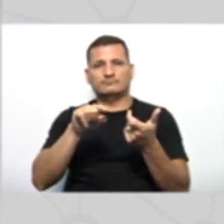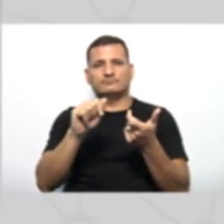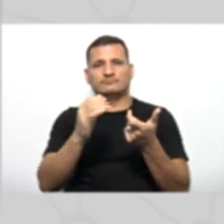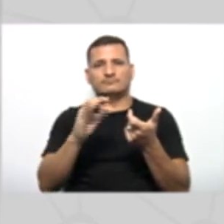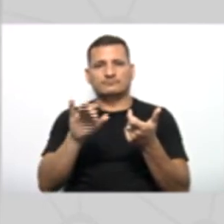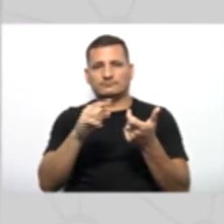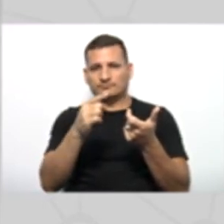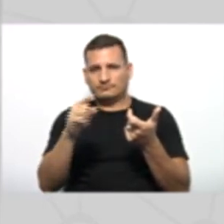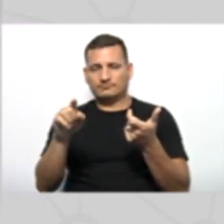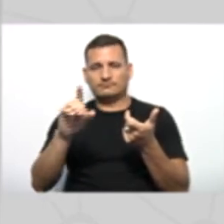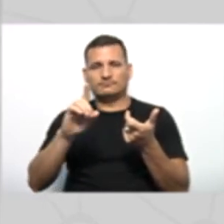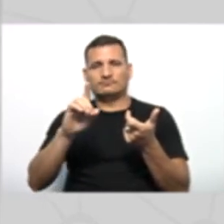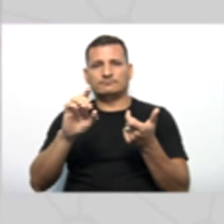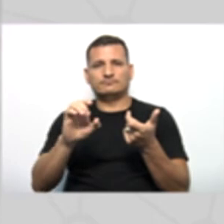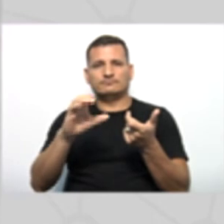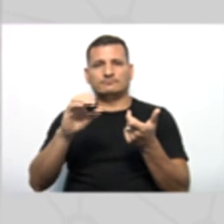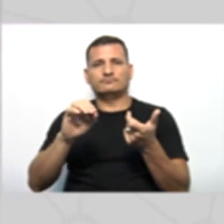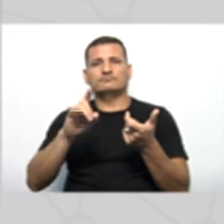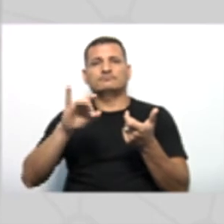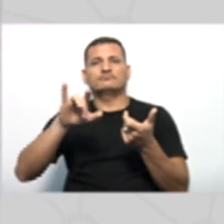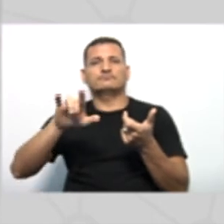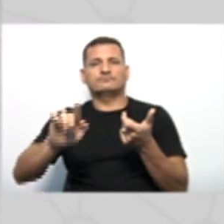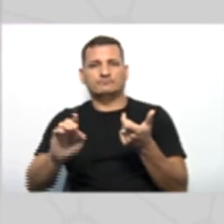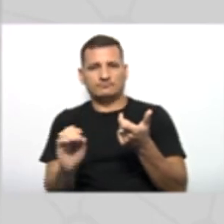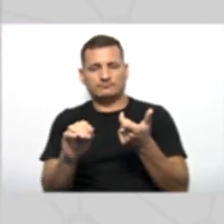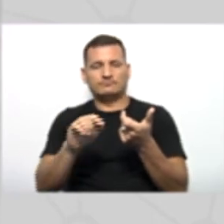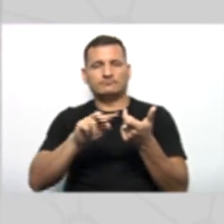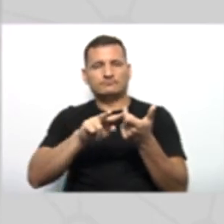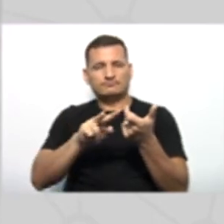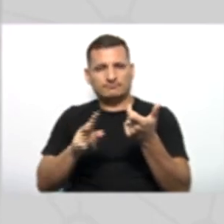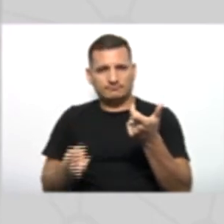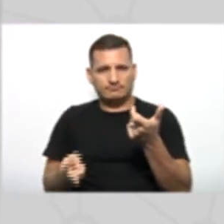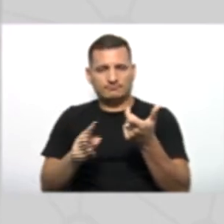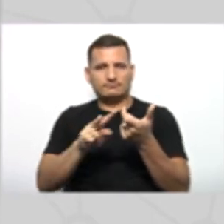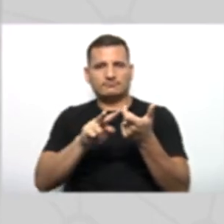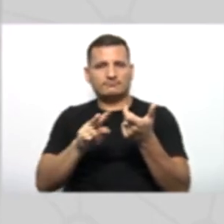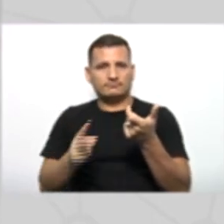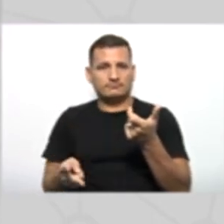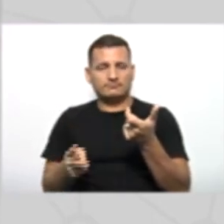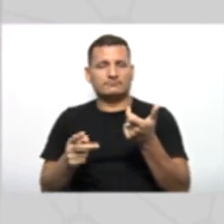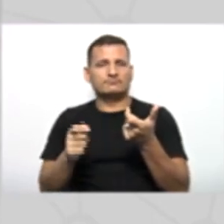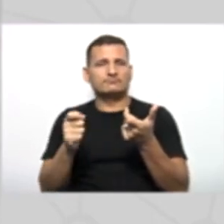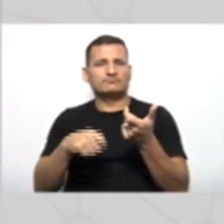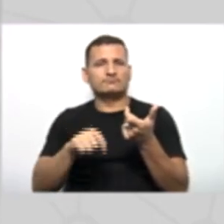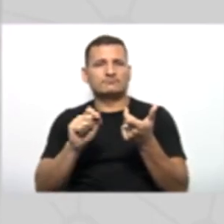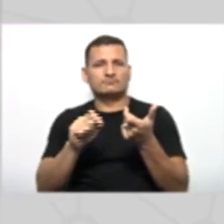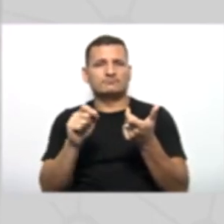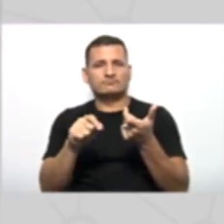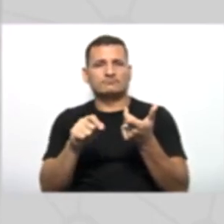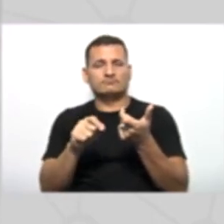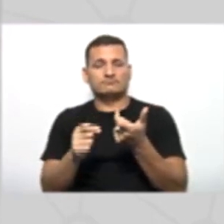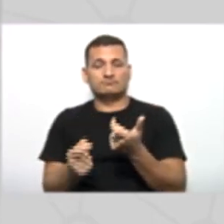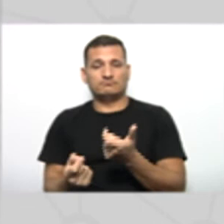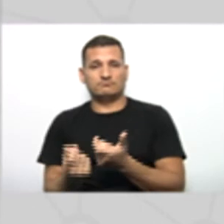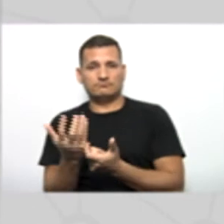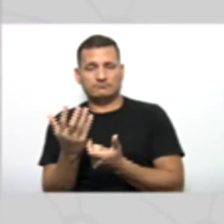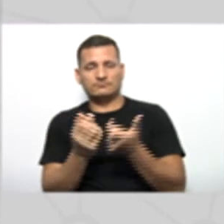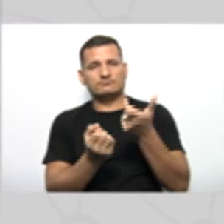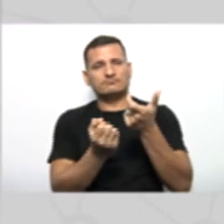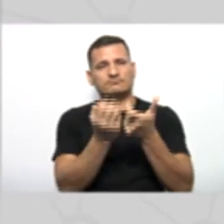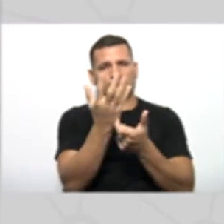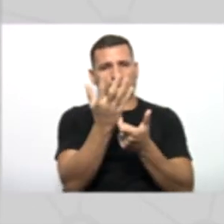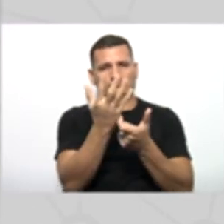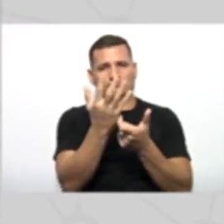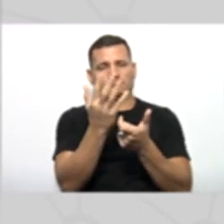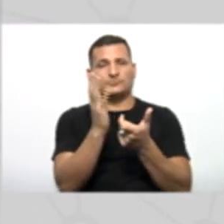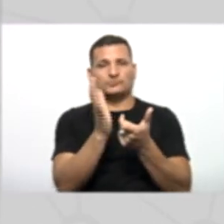falando de reutilização de código. Ele nos permite criar uma classe a partir de outra classe